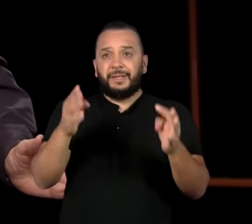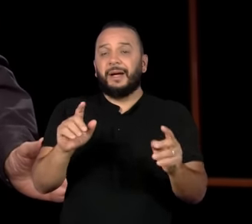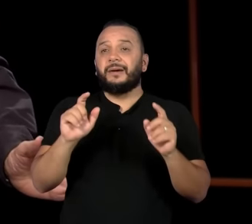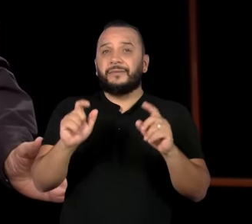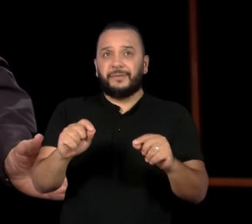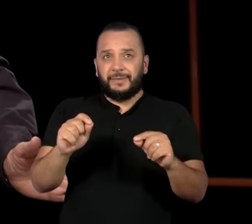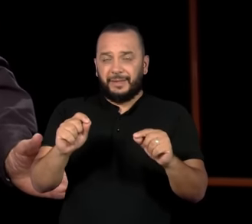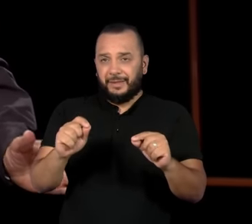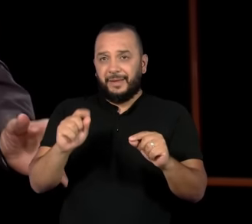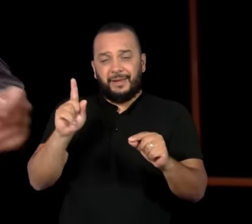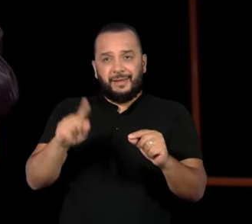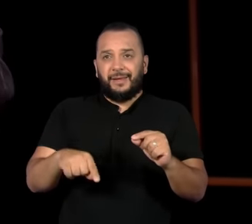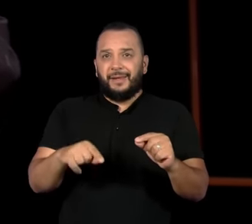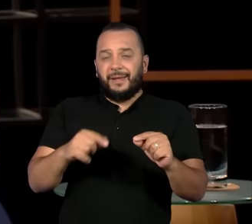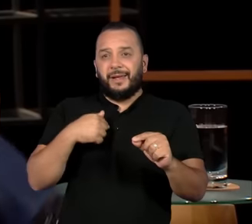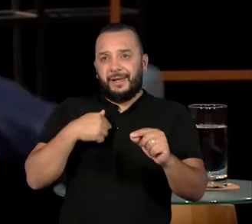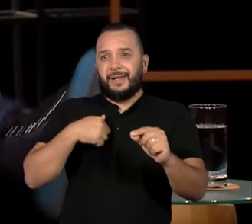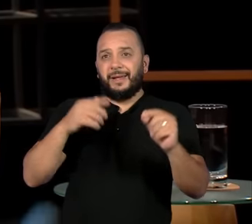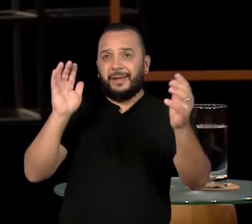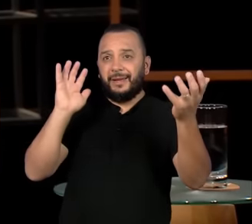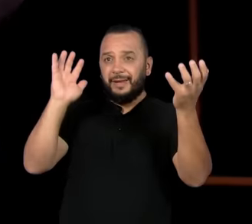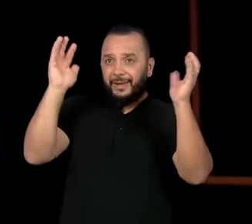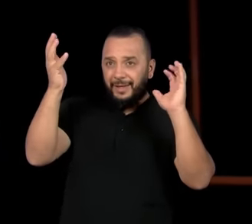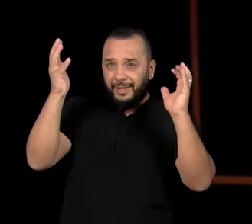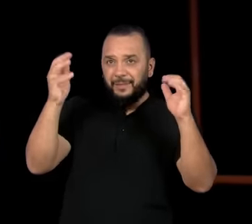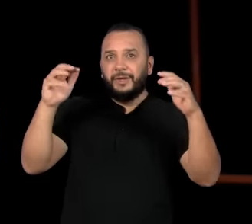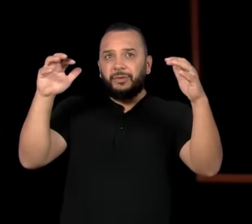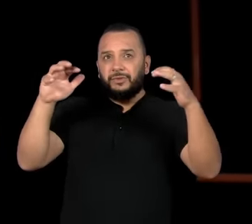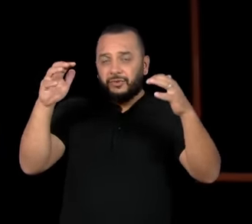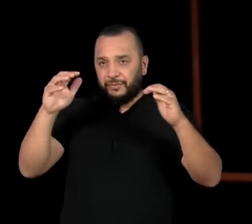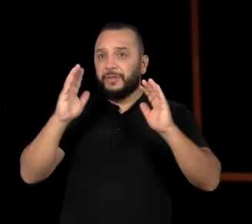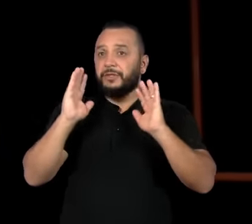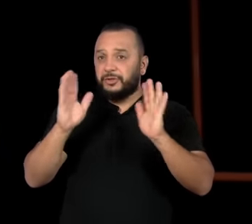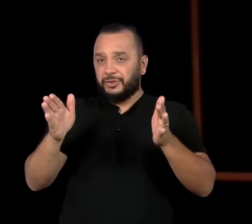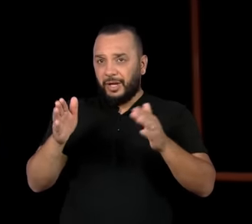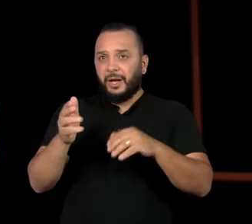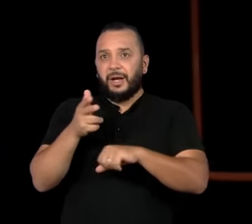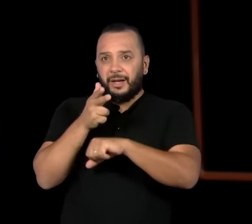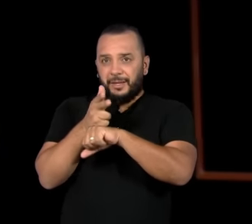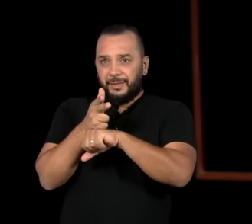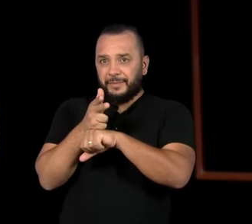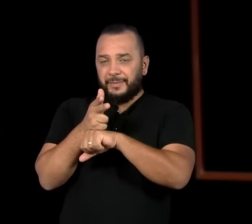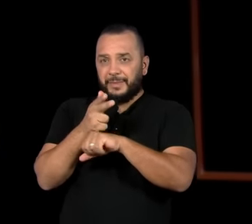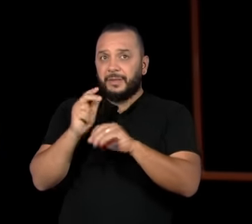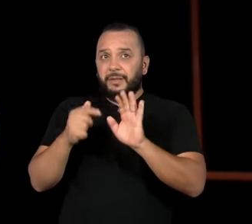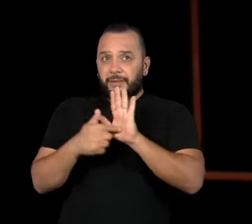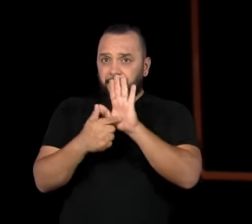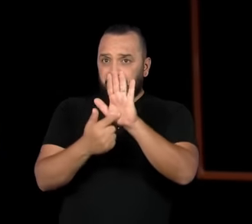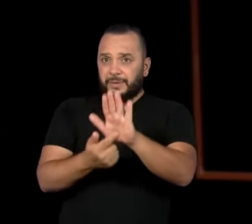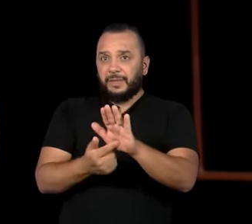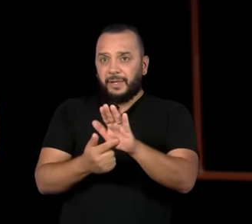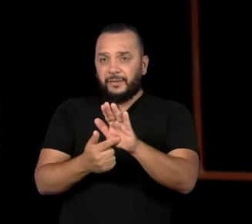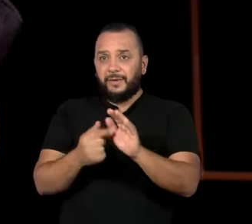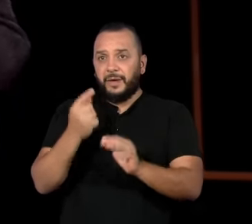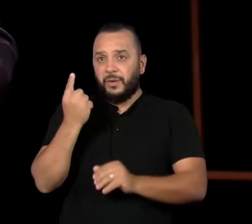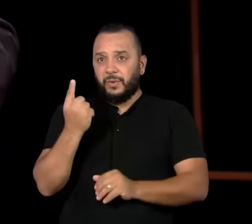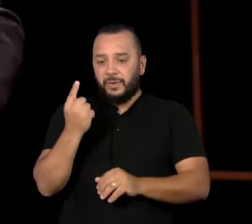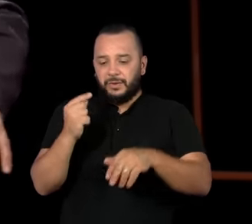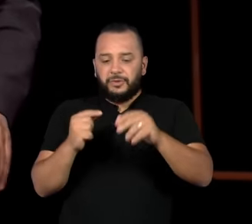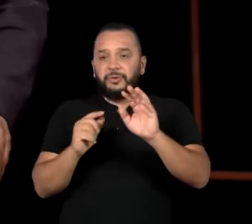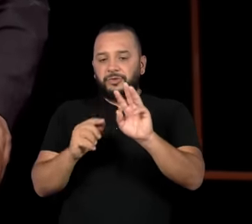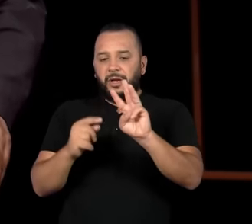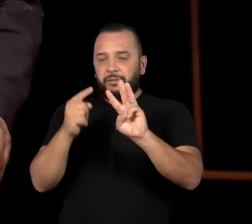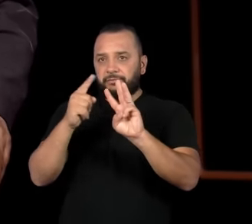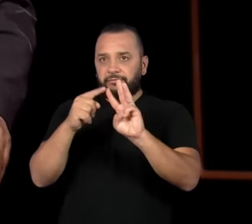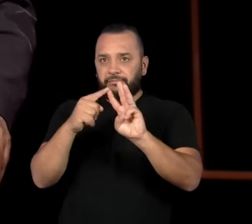A função era essa. Amanhã vai chover. Vinha a câmera, mostrava a gente, né? Mostrava um por um. Assim,